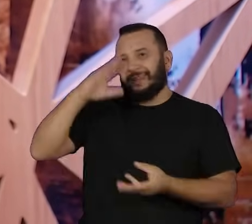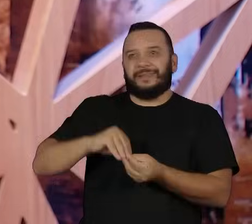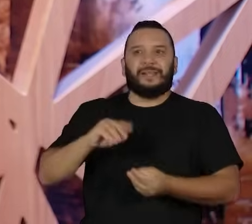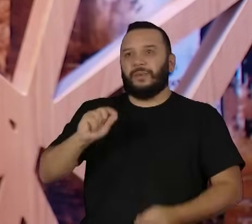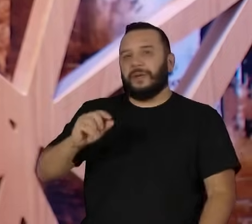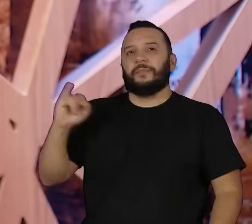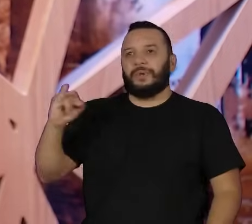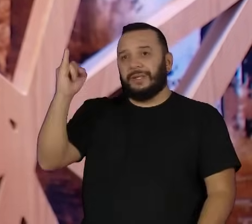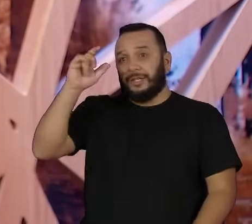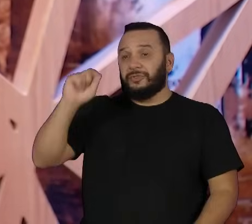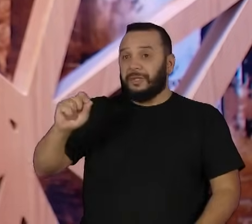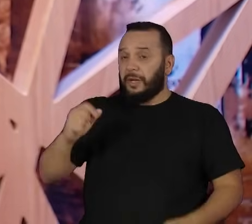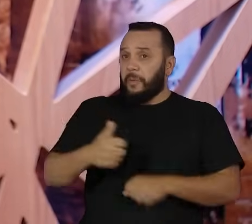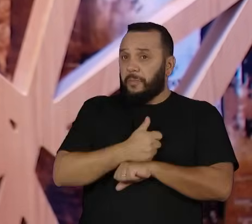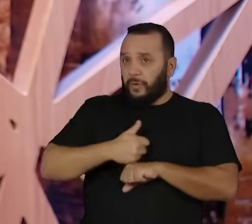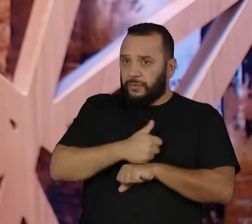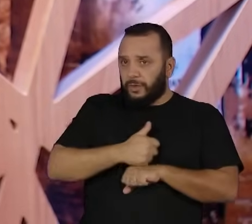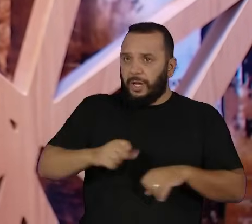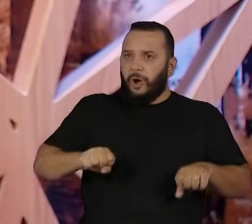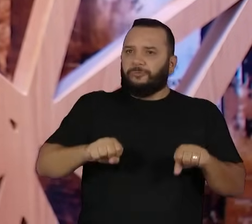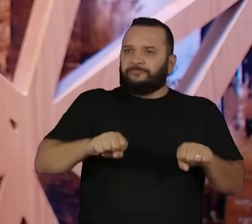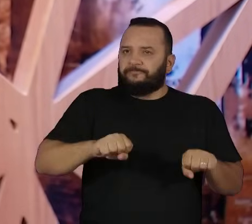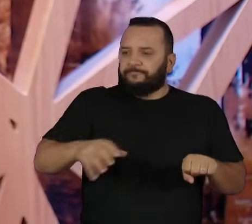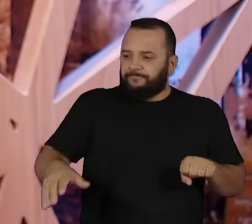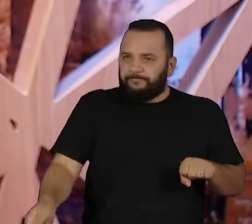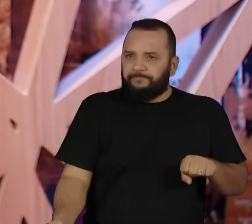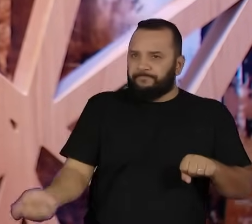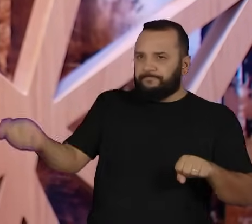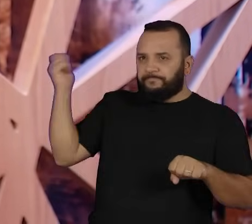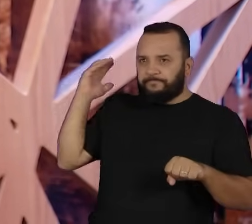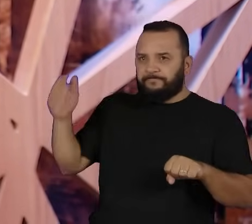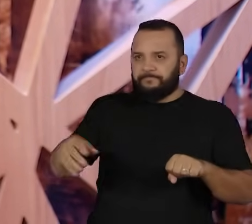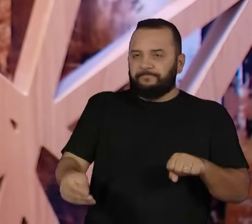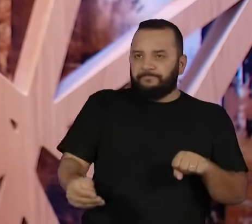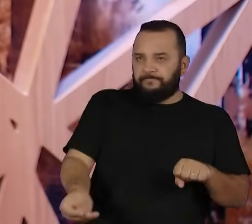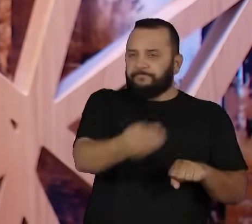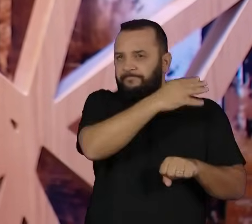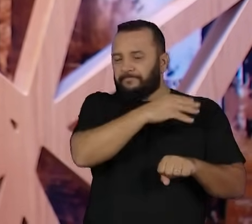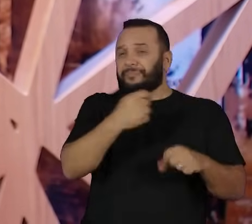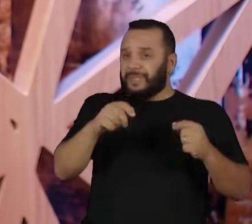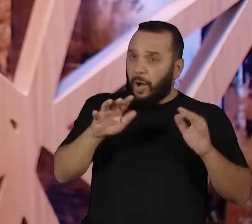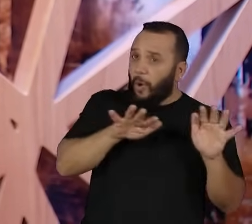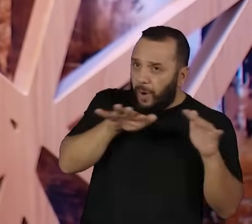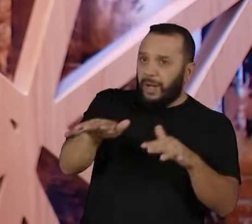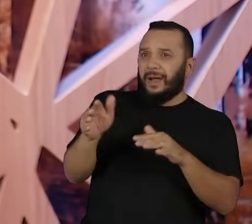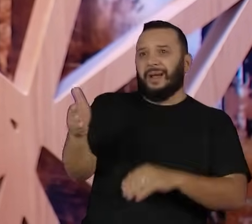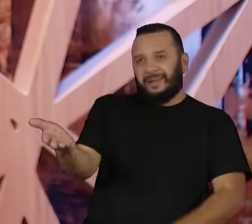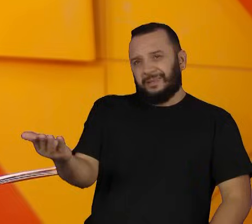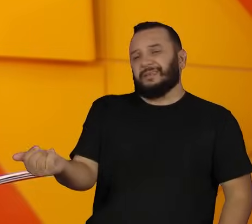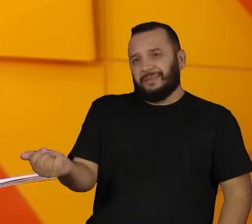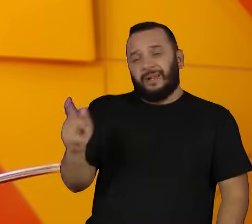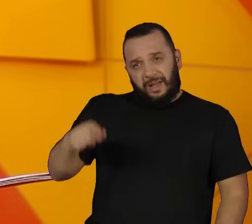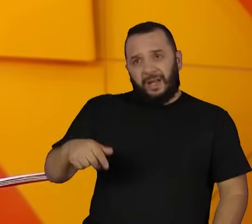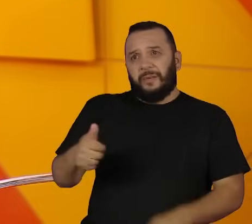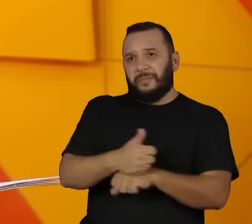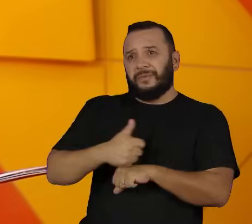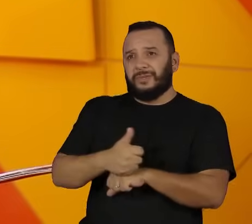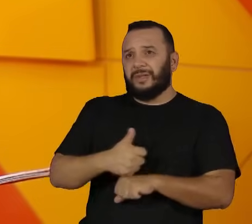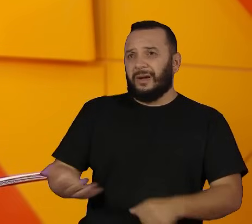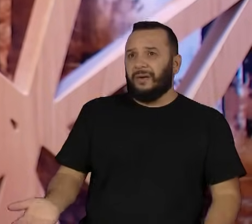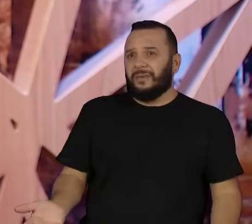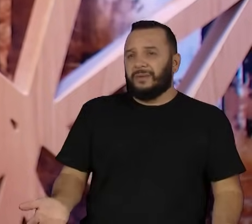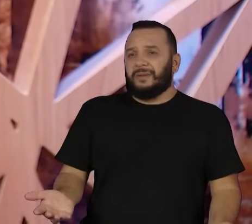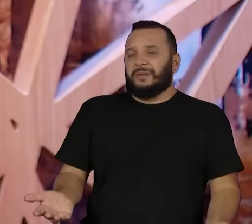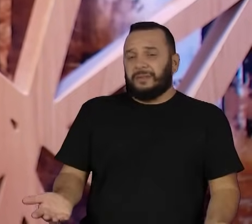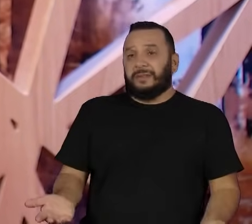importante, que são os catadores, né? Eu acho que no Brasil a gente precisa olhar cada vez mais para essa população. Esse profissional. Que hoje,